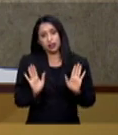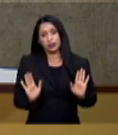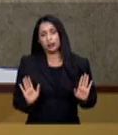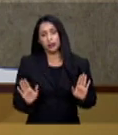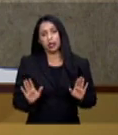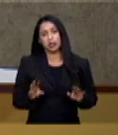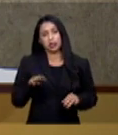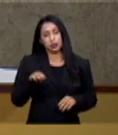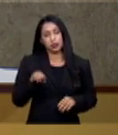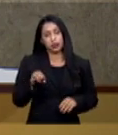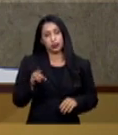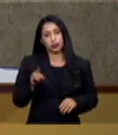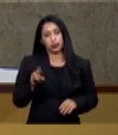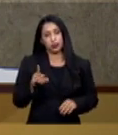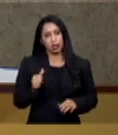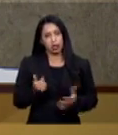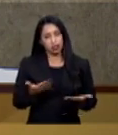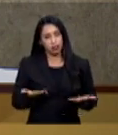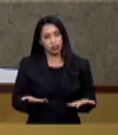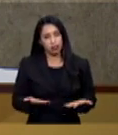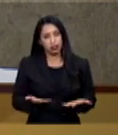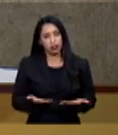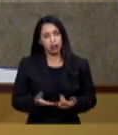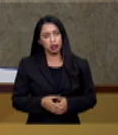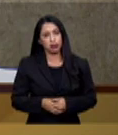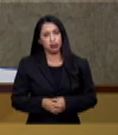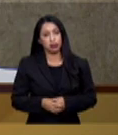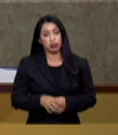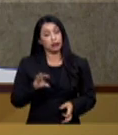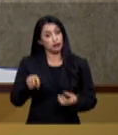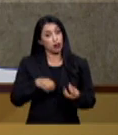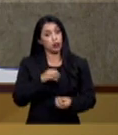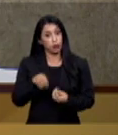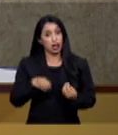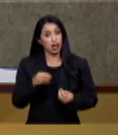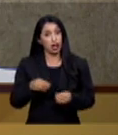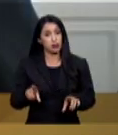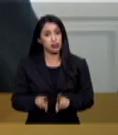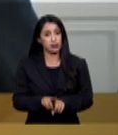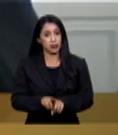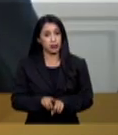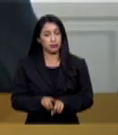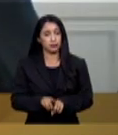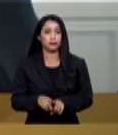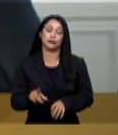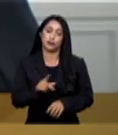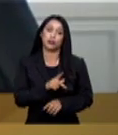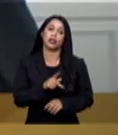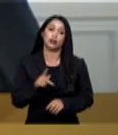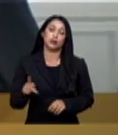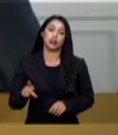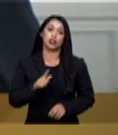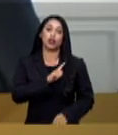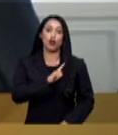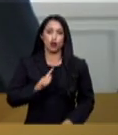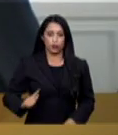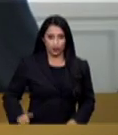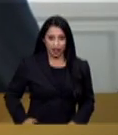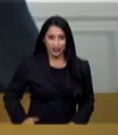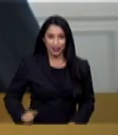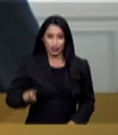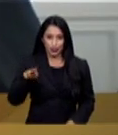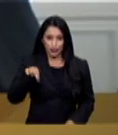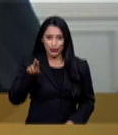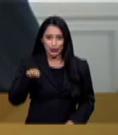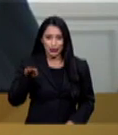em modular ou não, enfim. Vossa Excelência falou no caos aí. Presidente. O governador Nunes